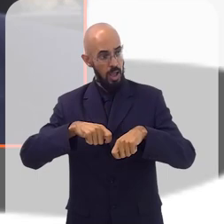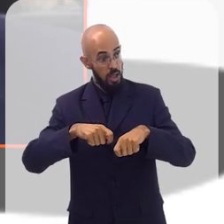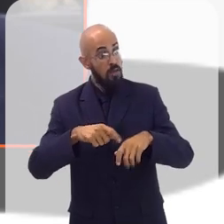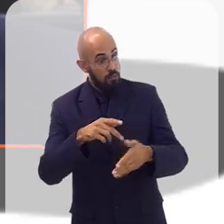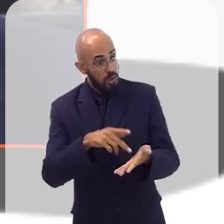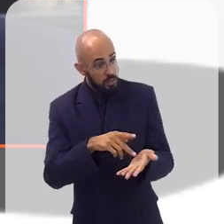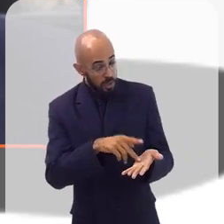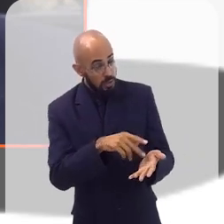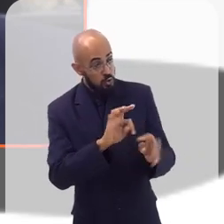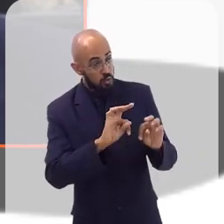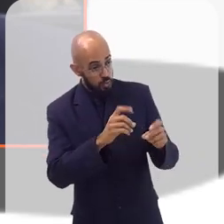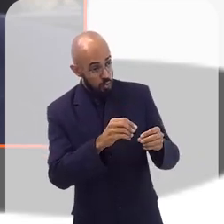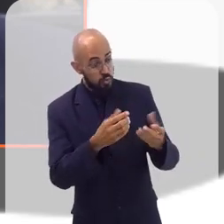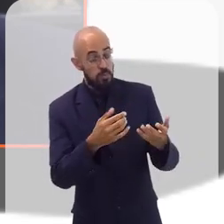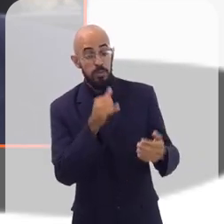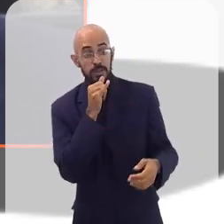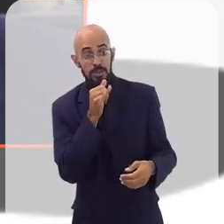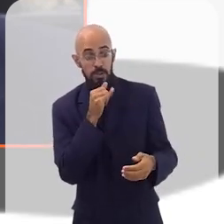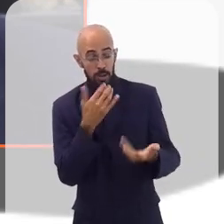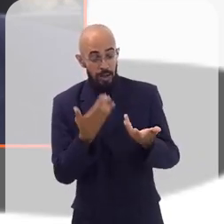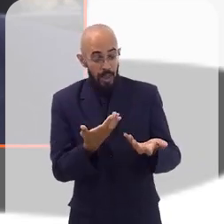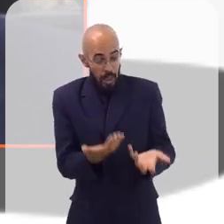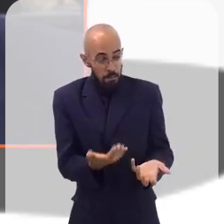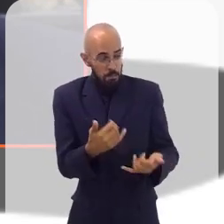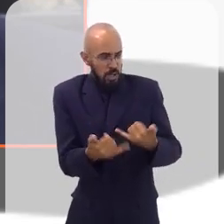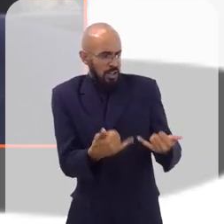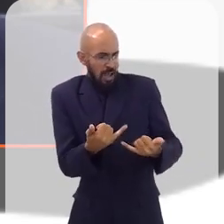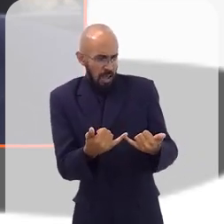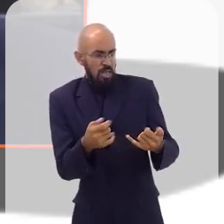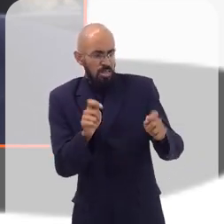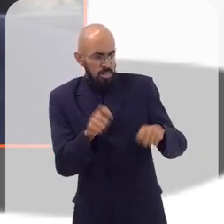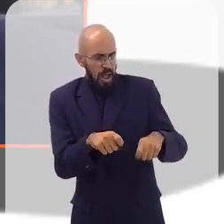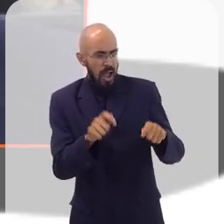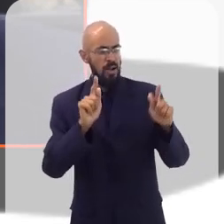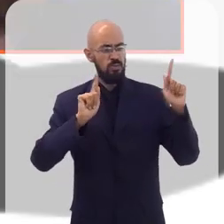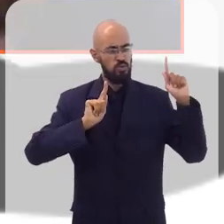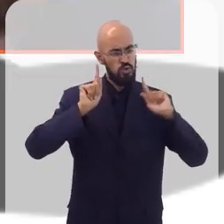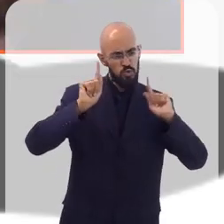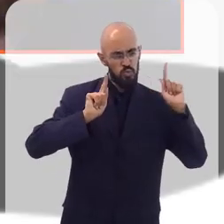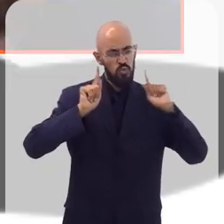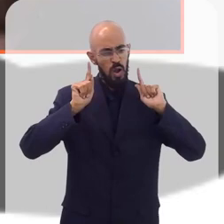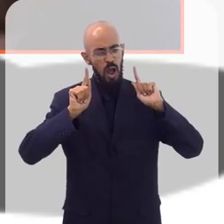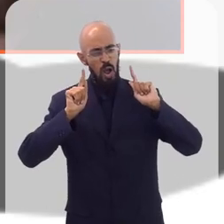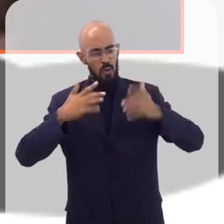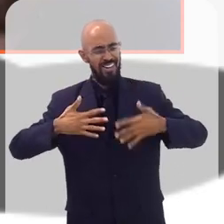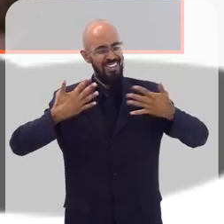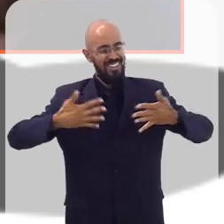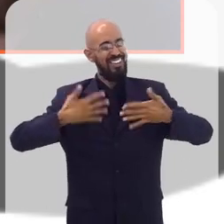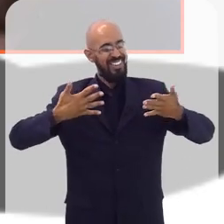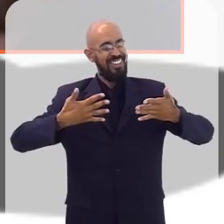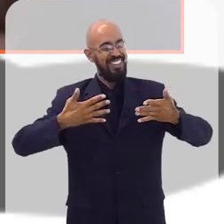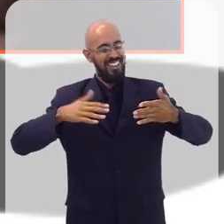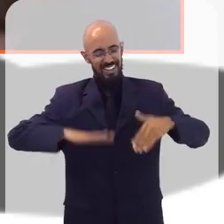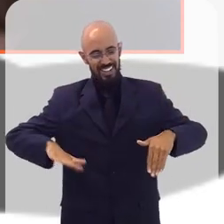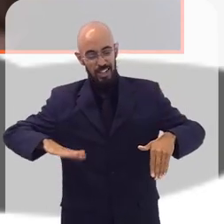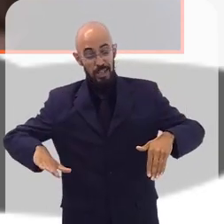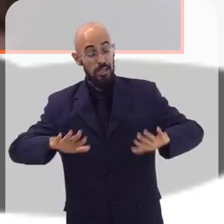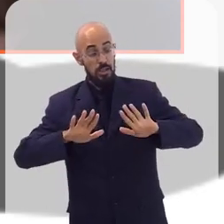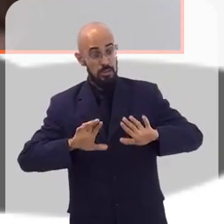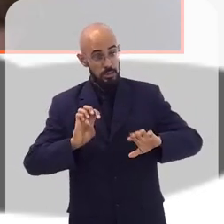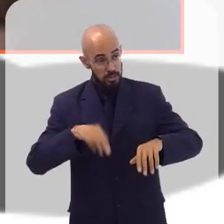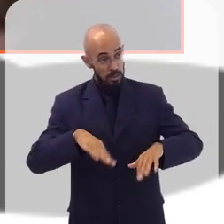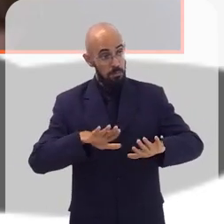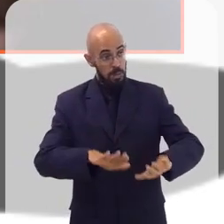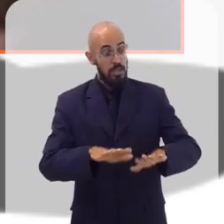todo mundo de uma forma que todo mundo passa a compreender uns aos outros todo mundo passa a entender todo